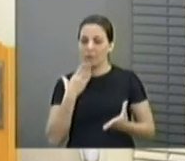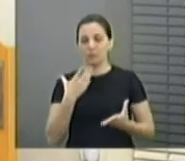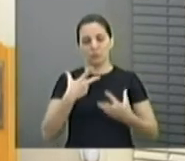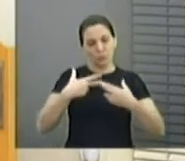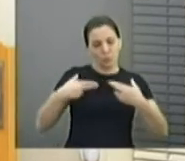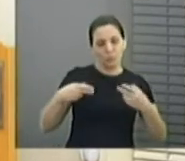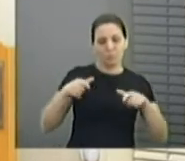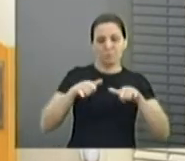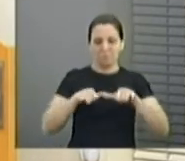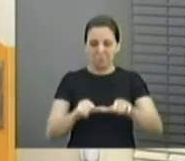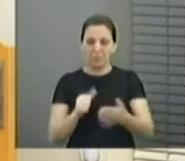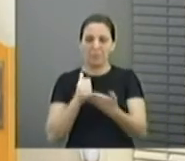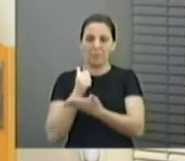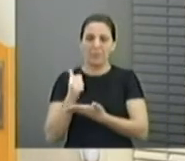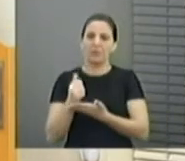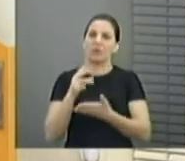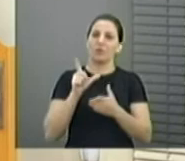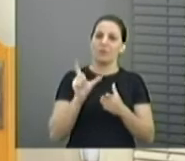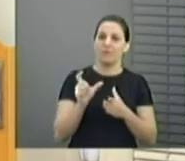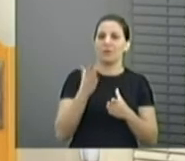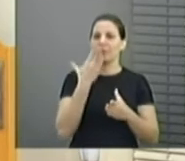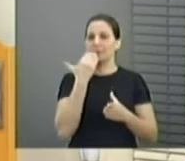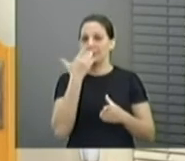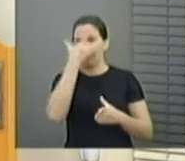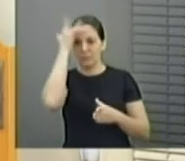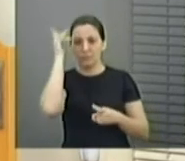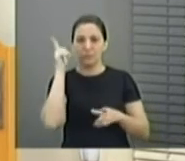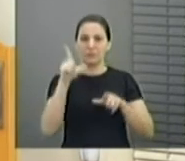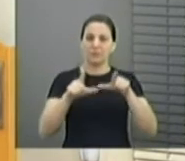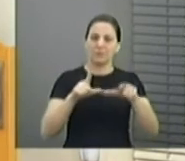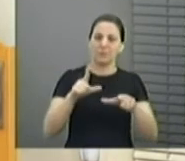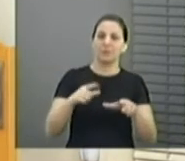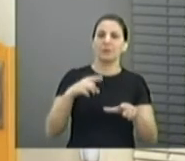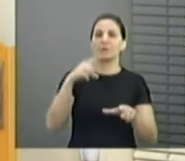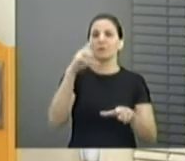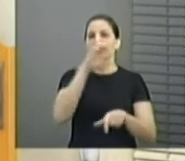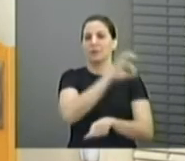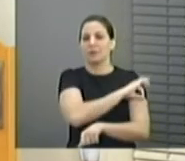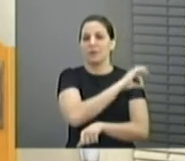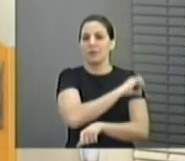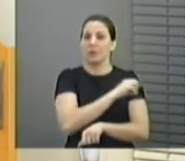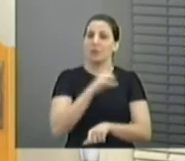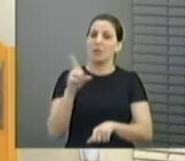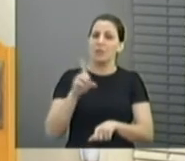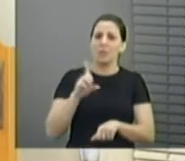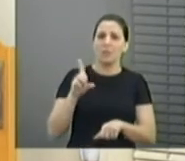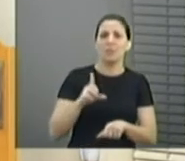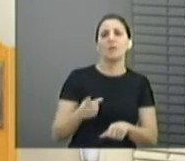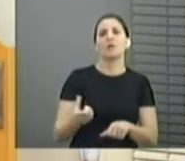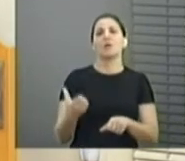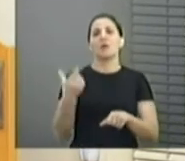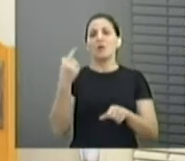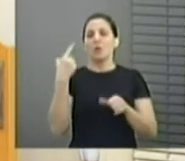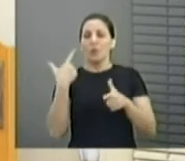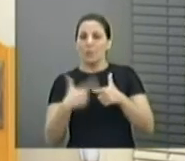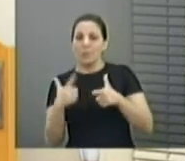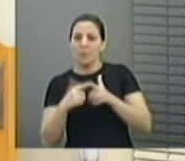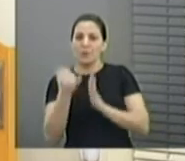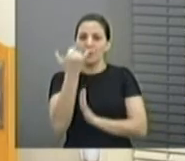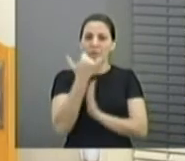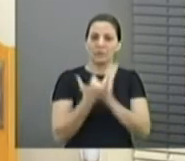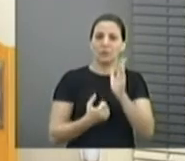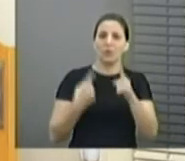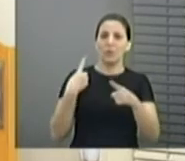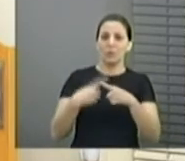da prefeitura, que o vale alimentação dos funcionários da prefeitura não seja corroído pela inflação por conta de